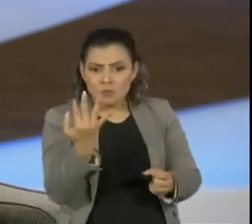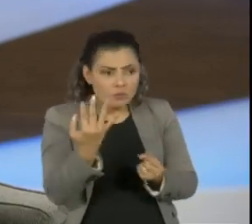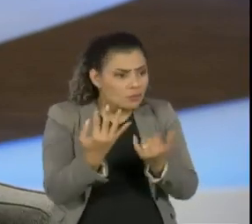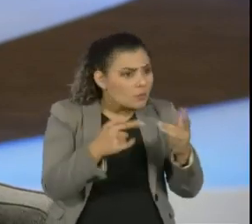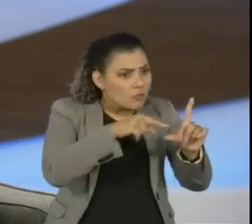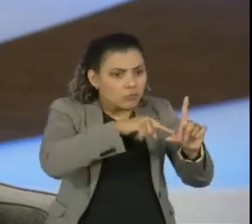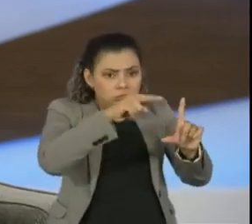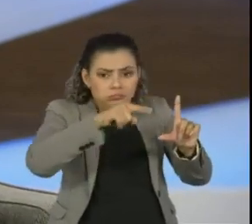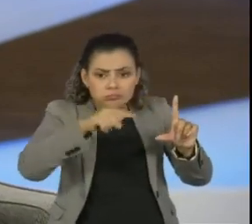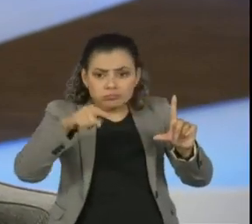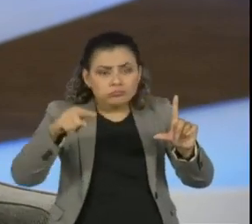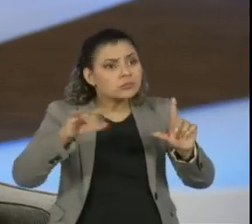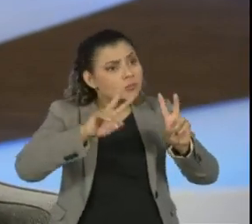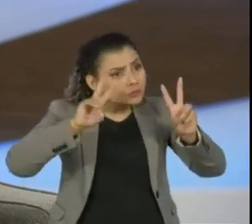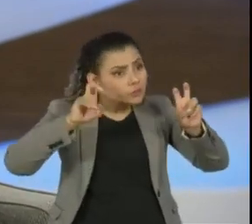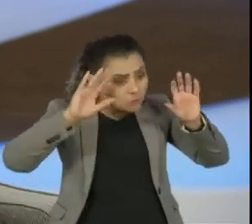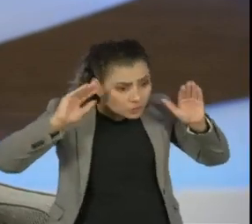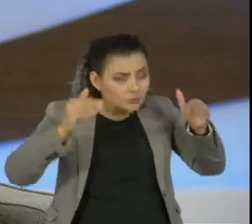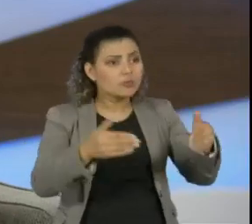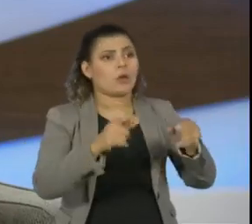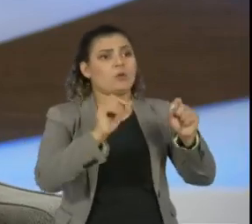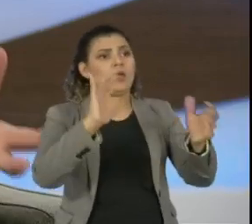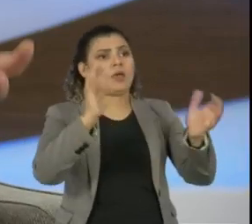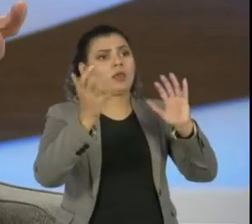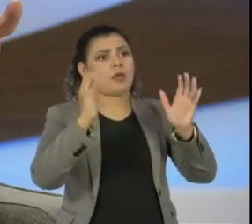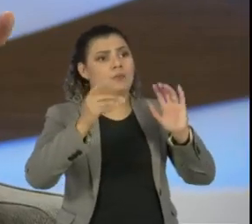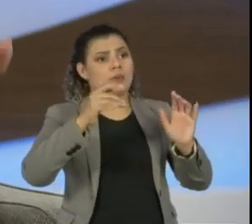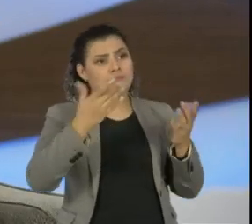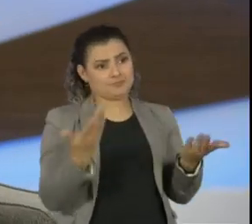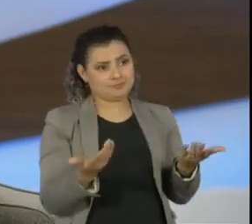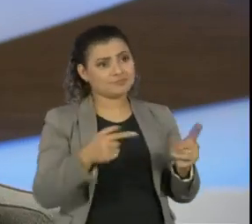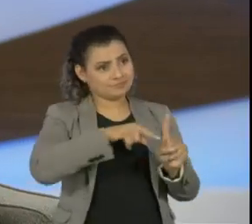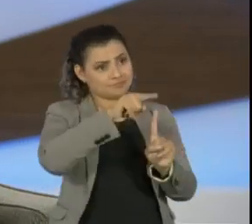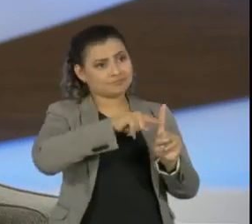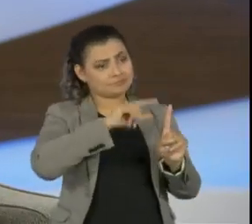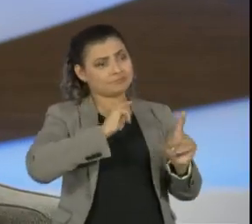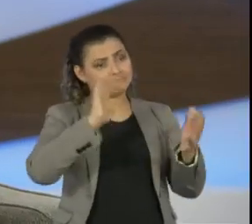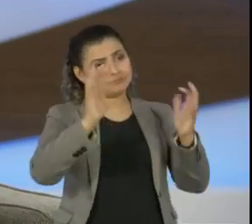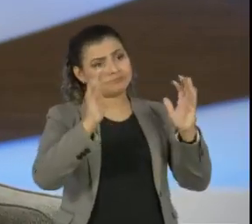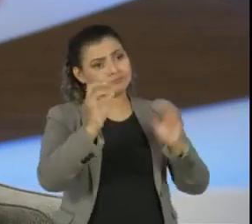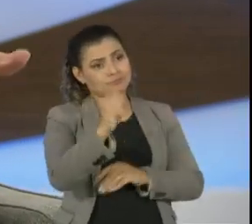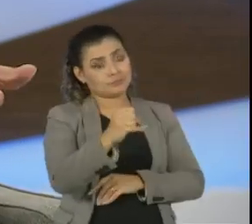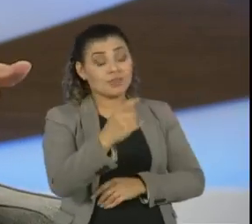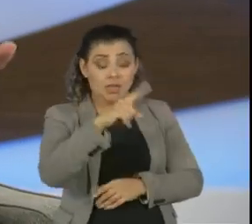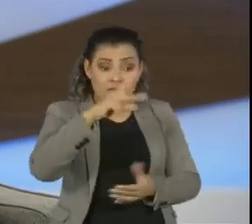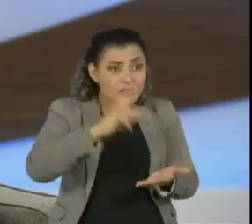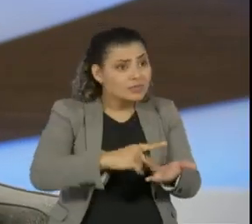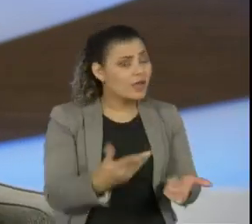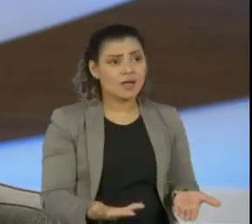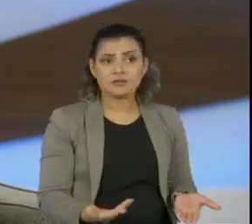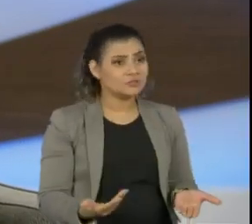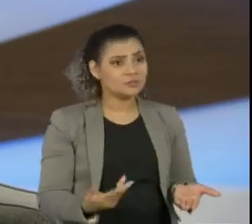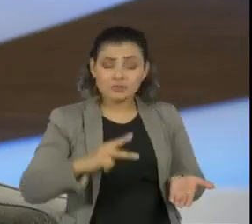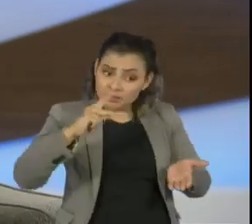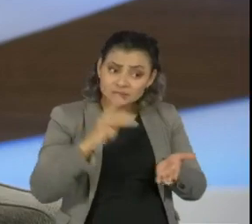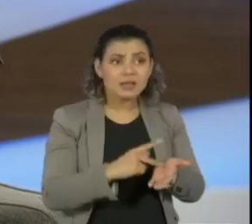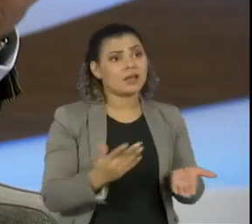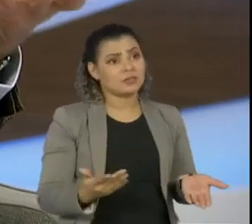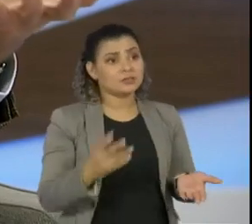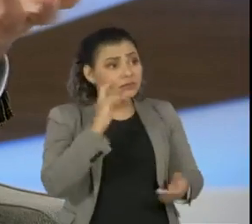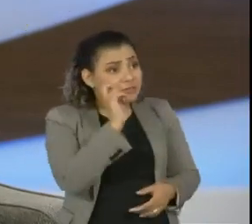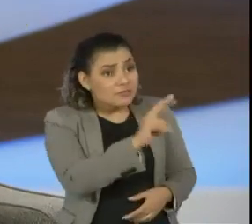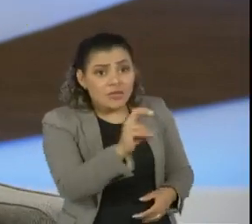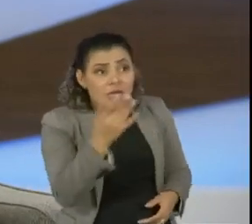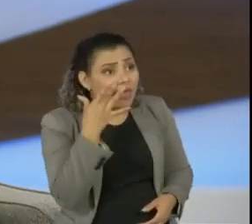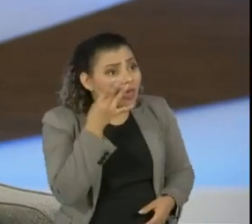indicadores sobre a existência da mudança climática dessa climática é uma realidade basta